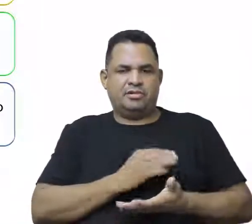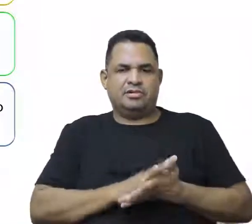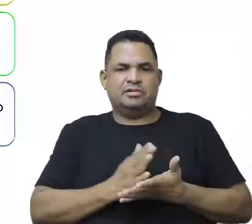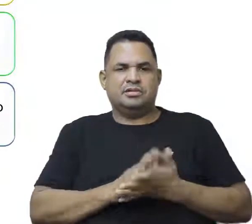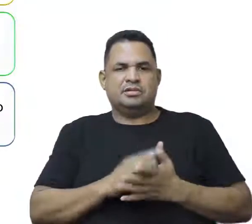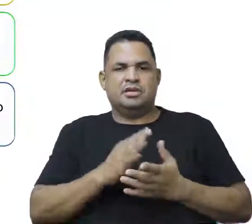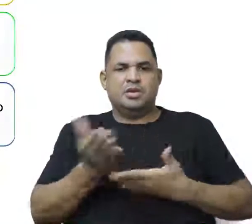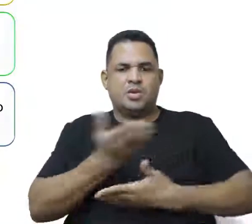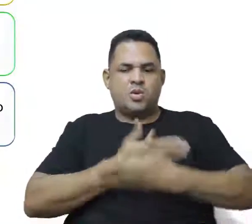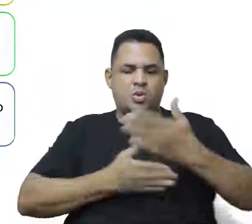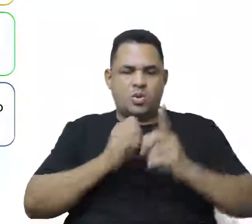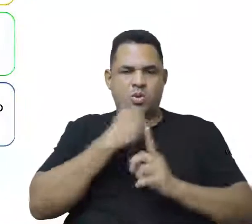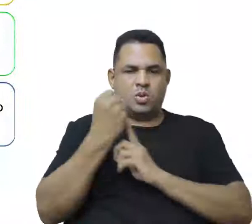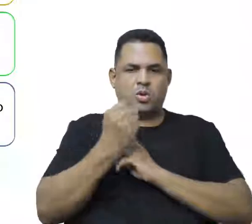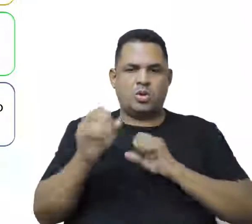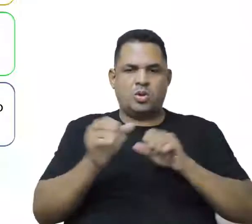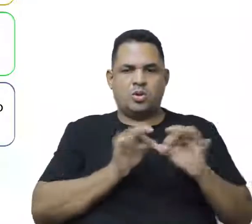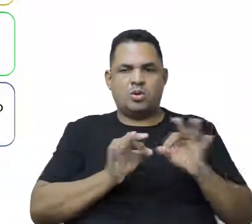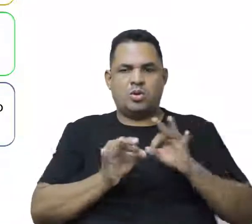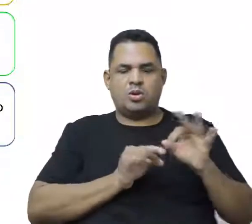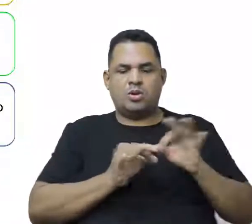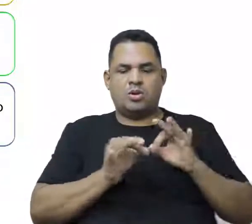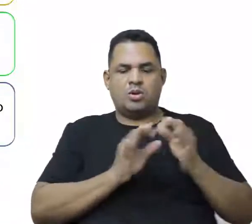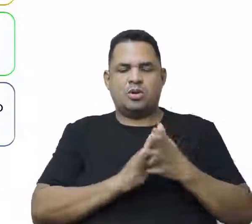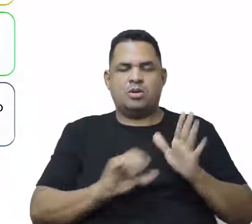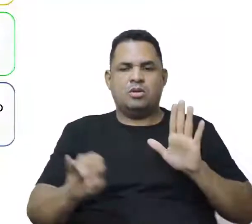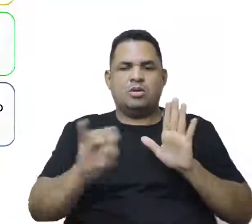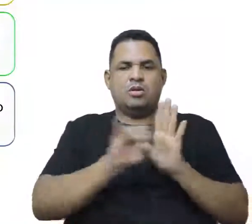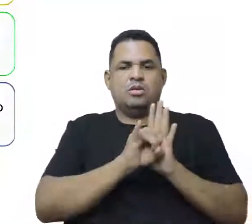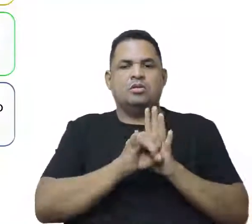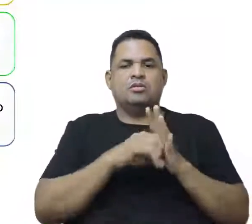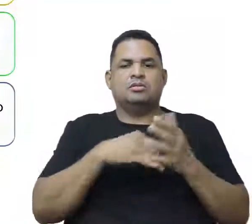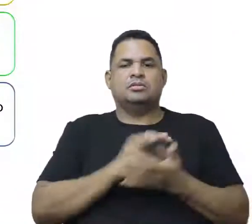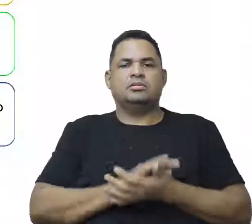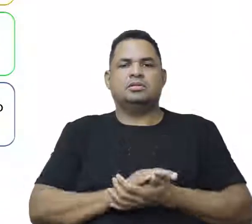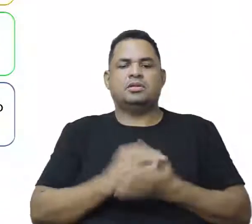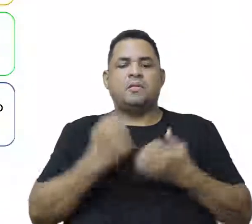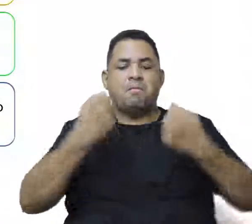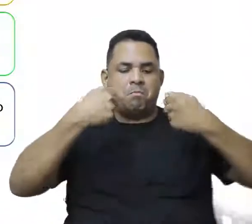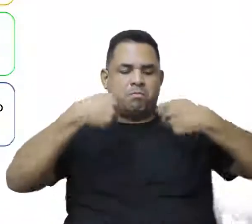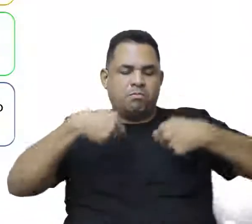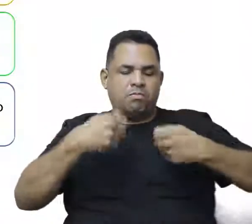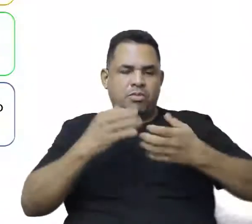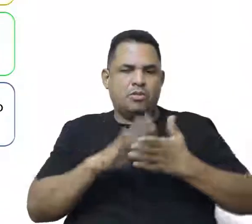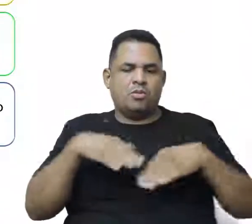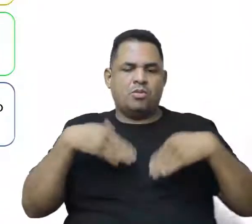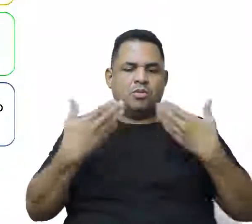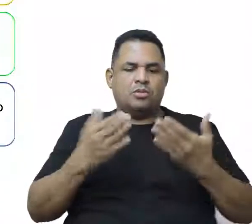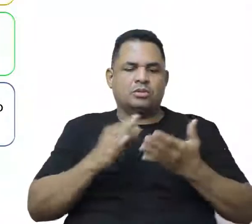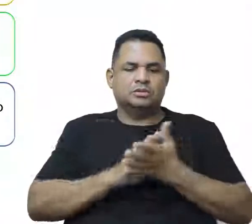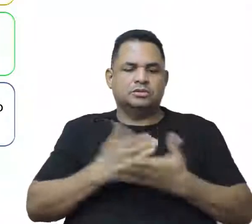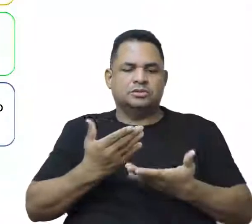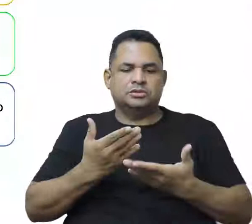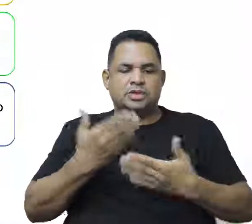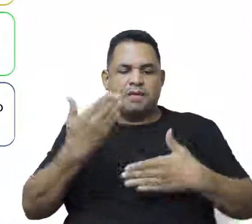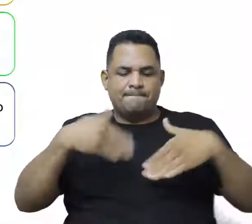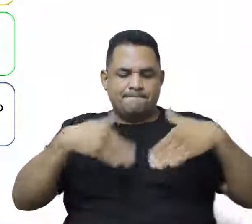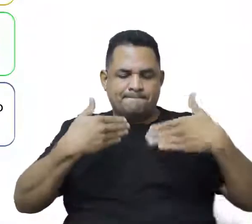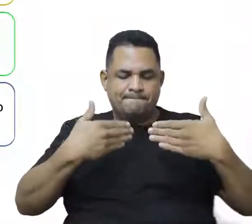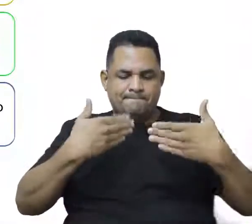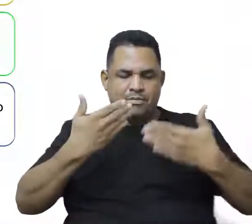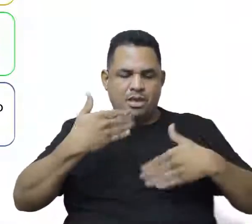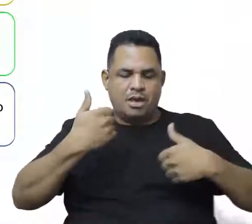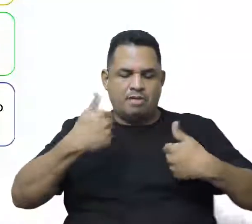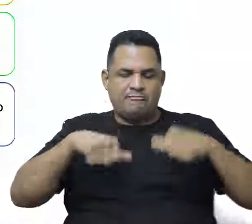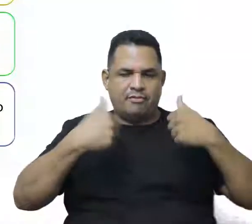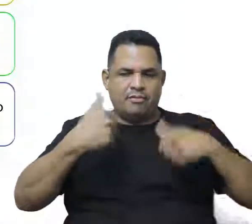integradora social e formadora de identidade. Então, é essa a competência. Quando você é avaliado no Enem, você tem que